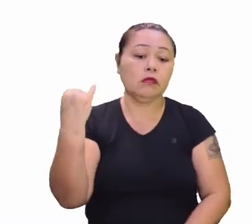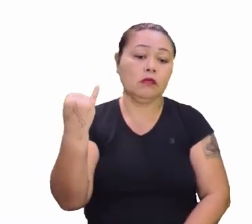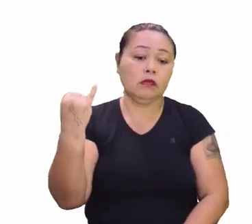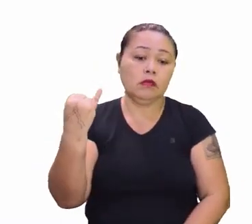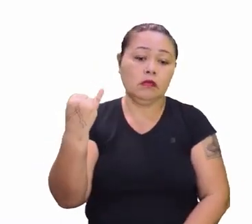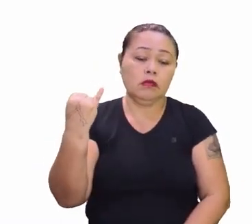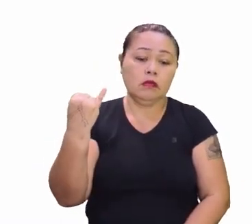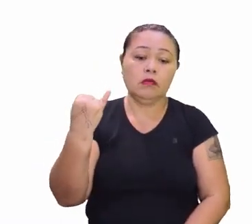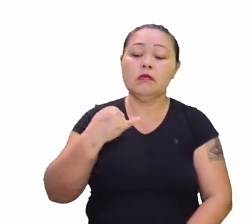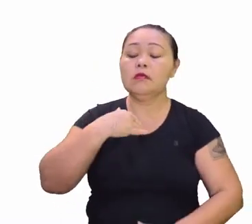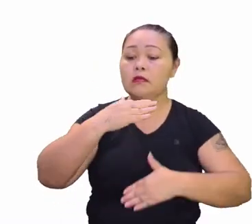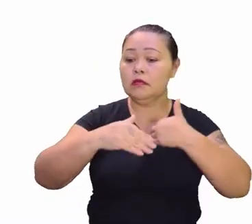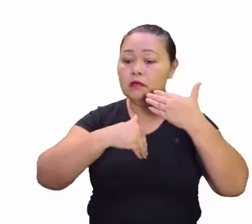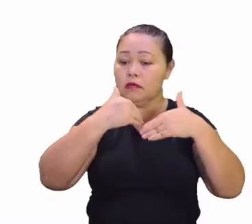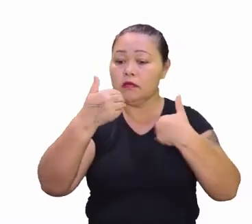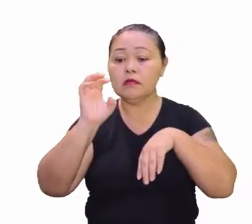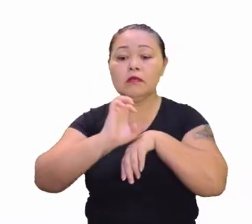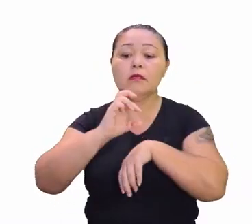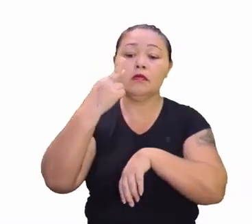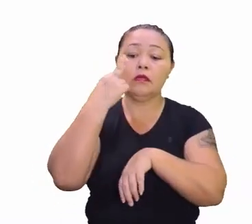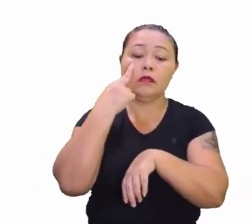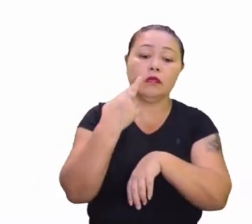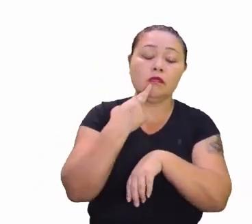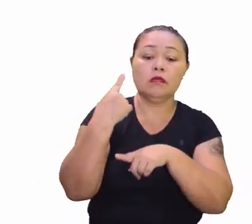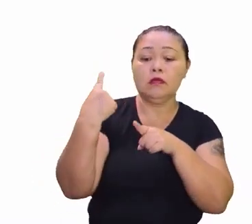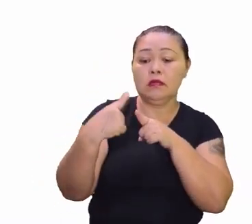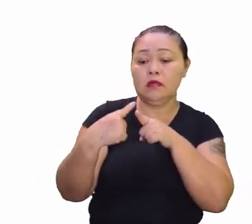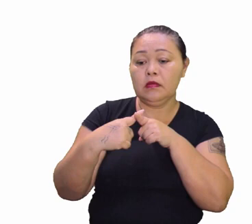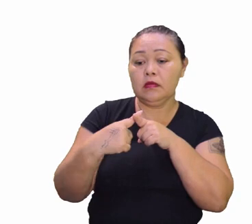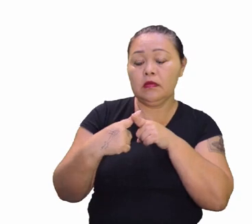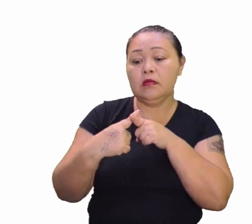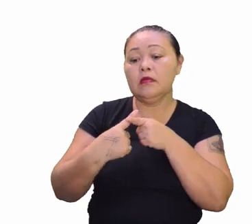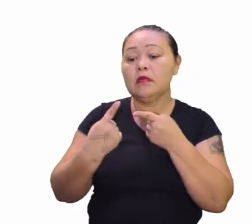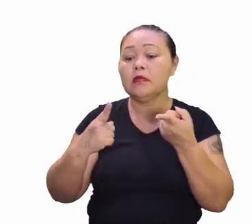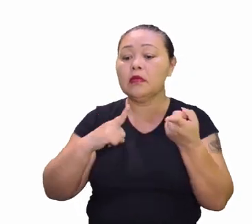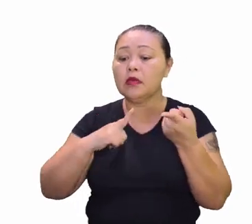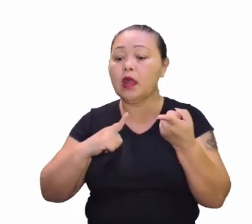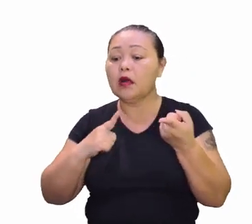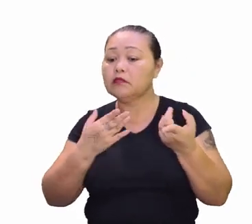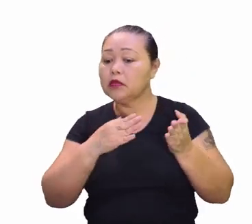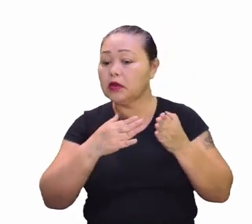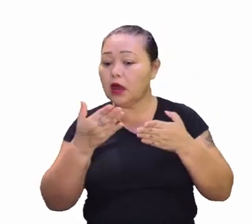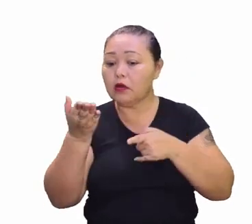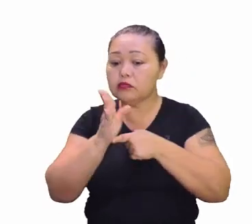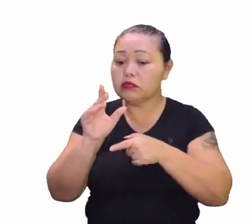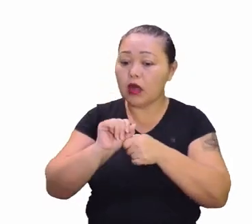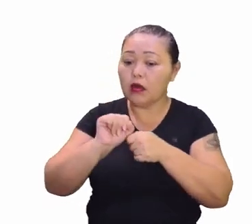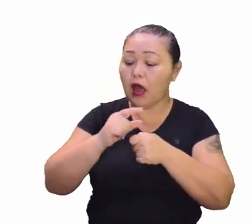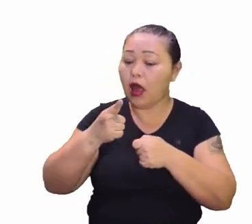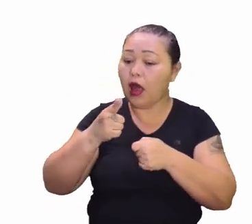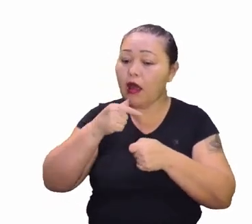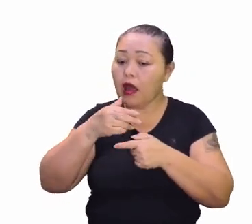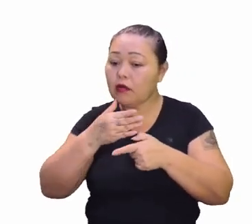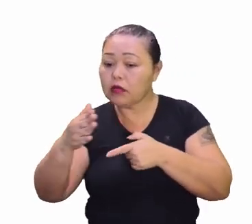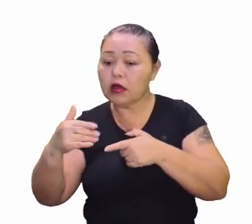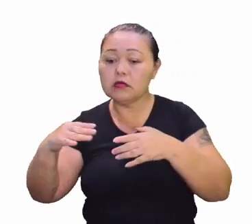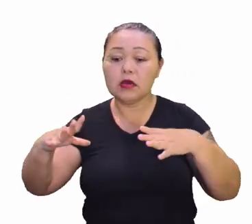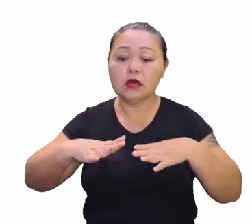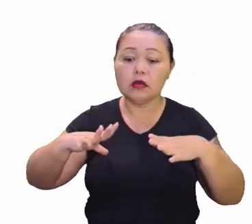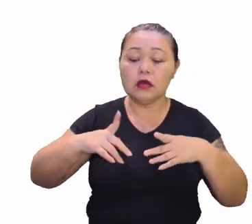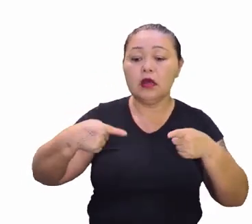importante para o desenvolvimento de Rondônia, porque além de abastecer a cidade, ela é importante para a